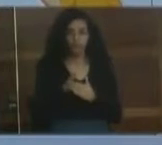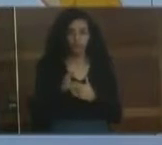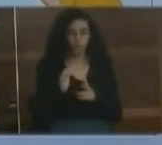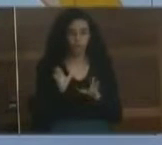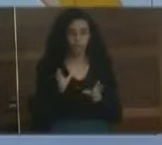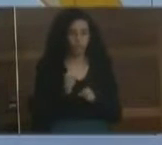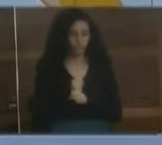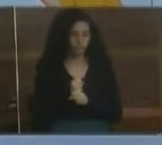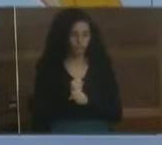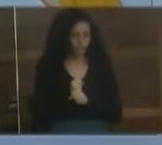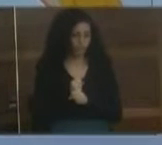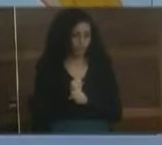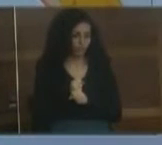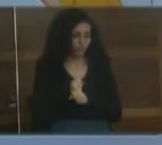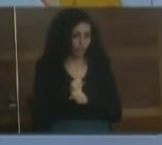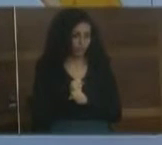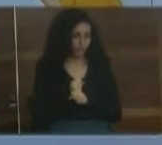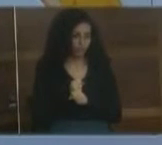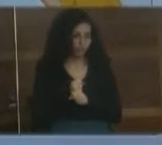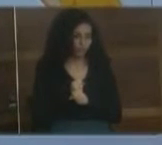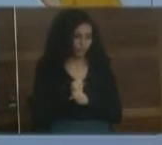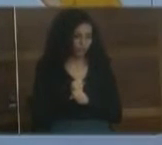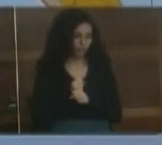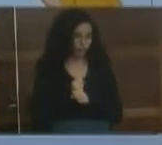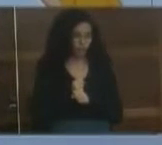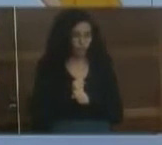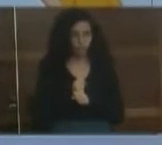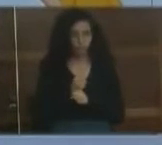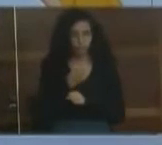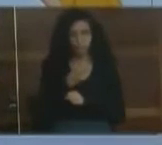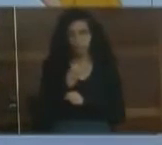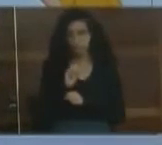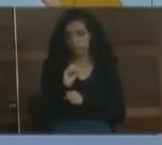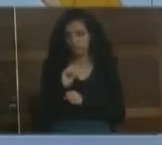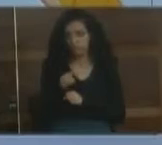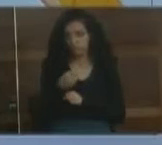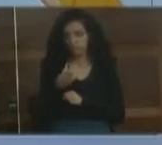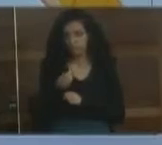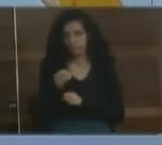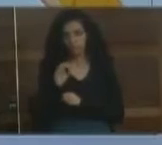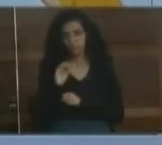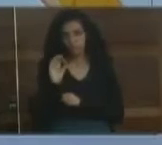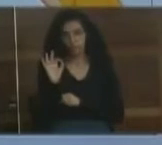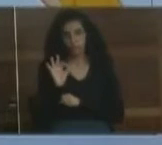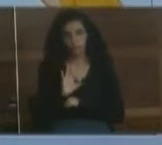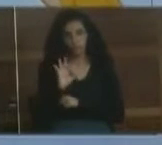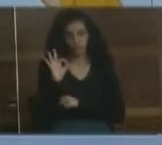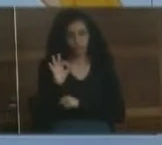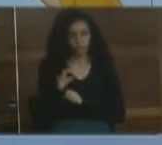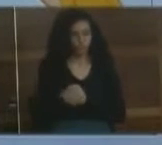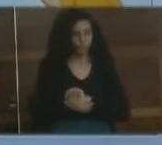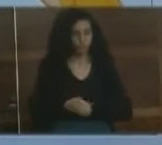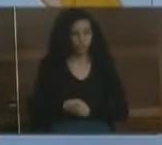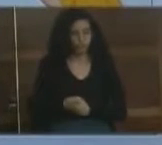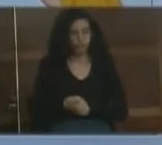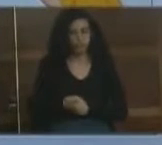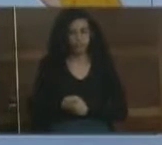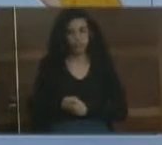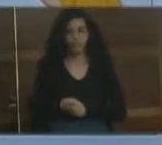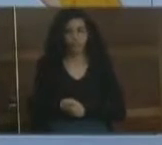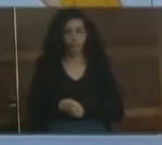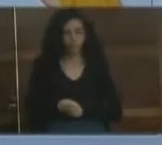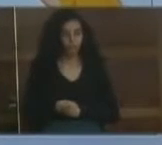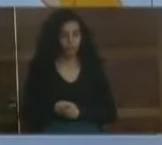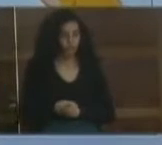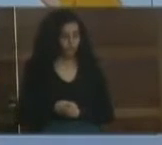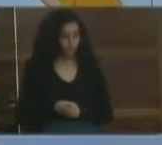total no terceiro quadrimestre de 2019 38,90 da receita corrente líquida receita